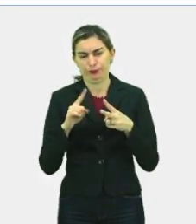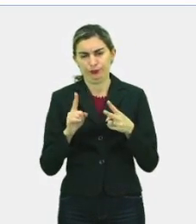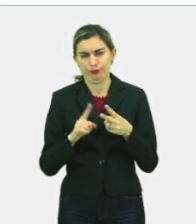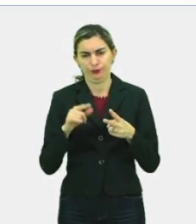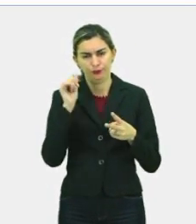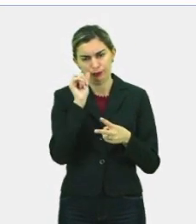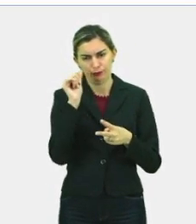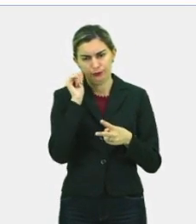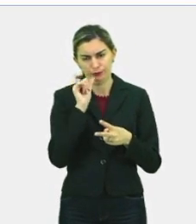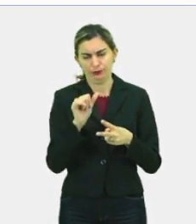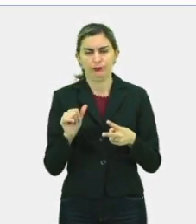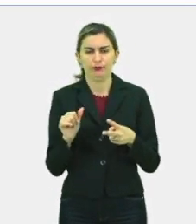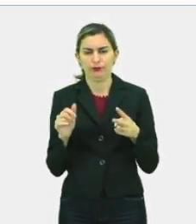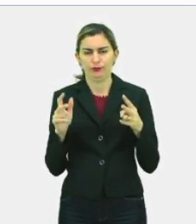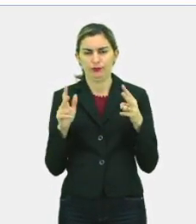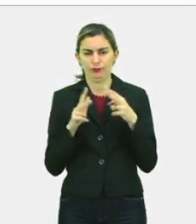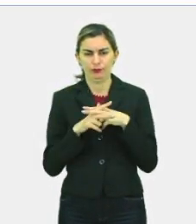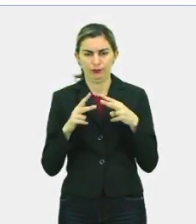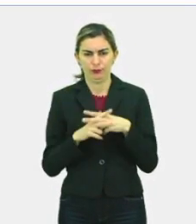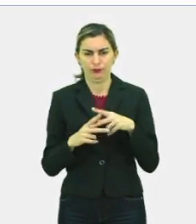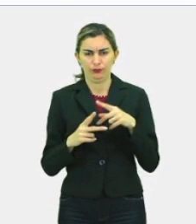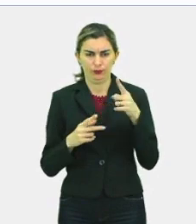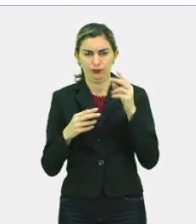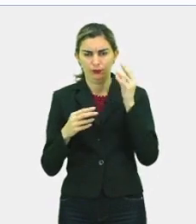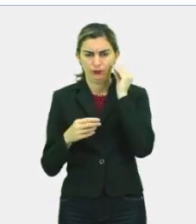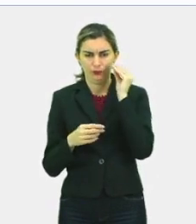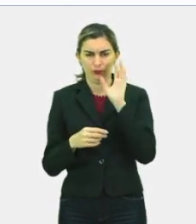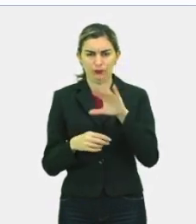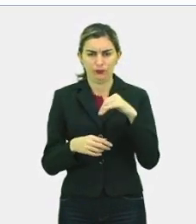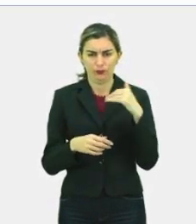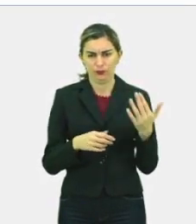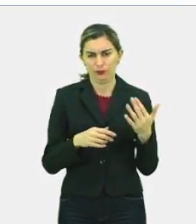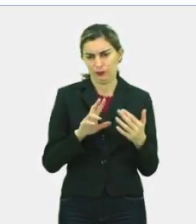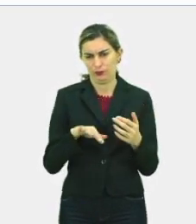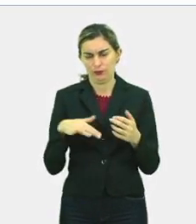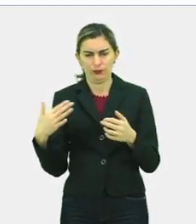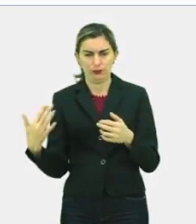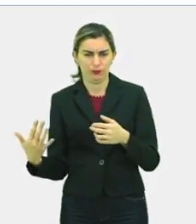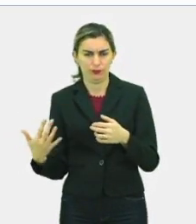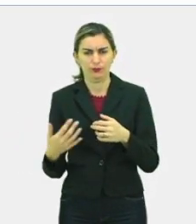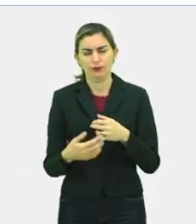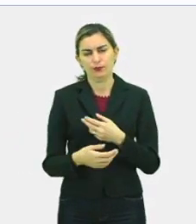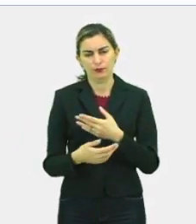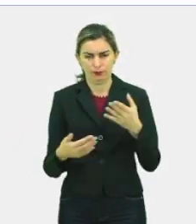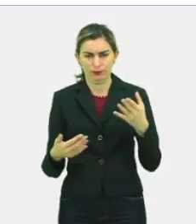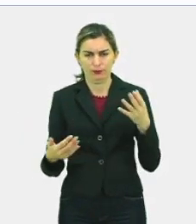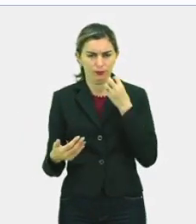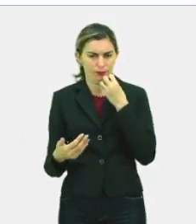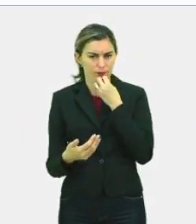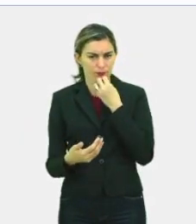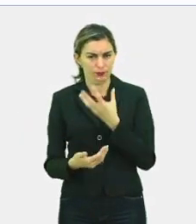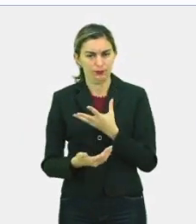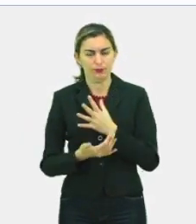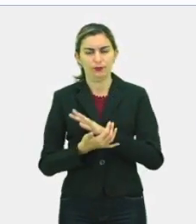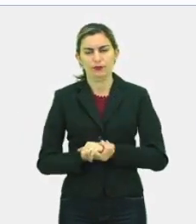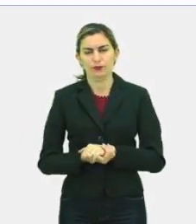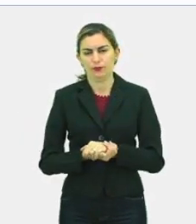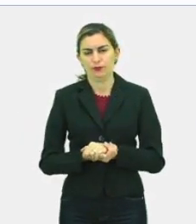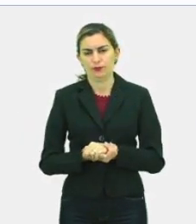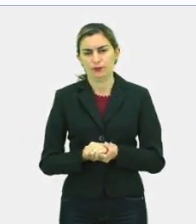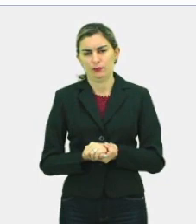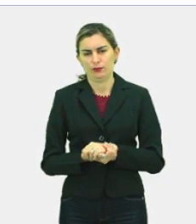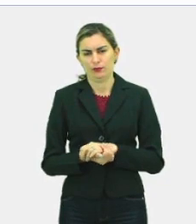São duas mulheres lutando, né? Uma vai tentar atacar e a outra contra-ataca. Foi Ippon ou não foi?